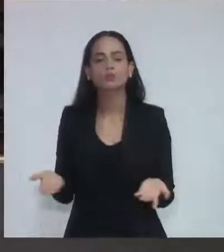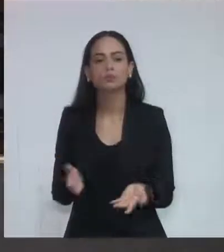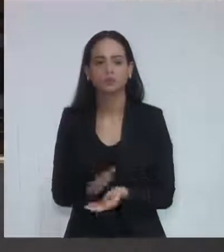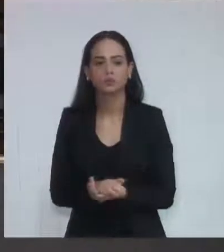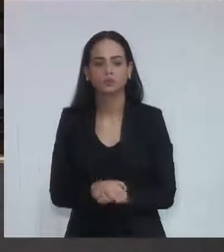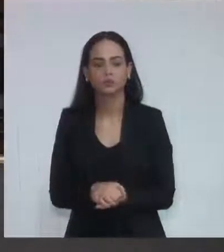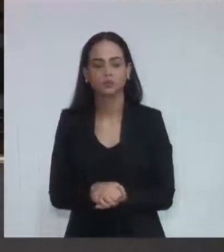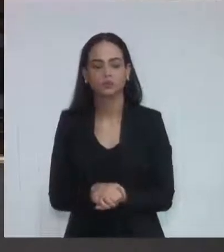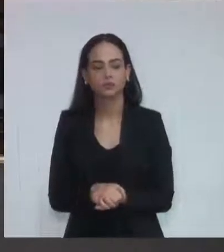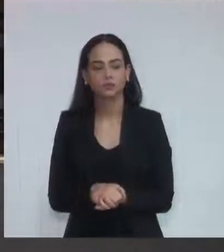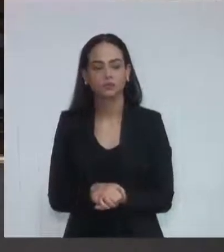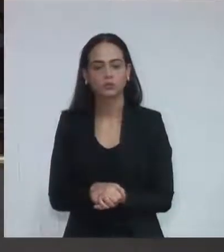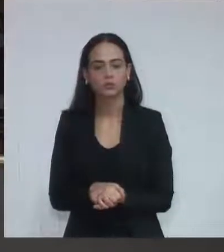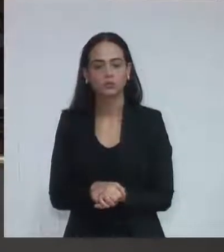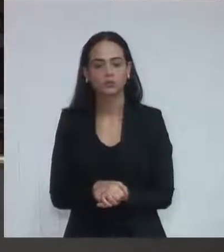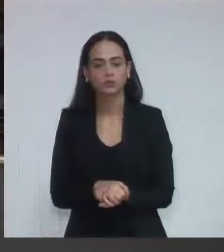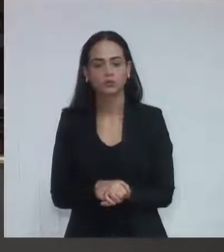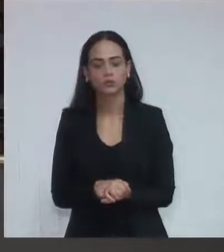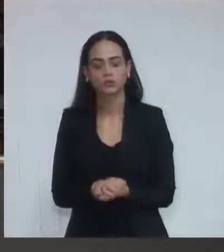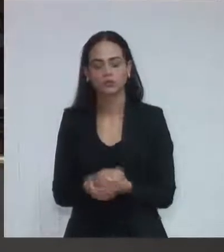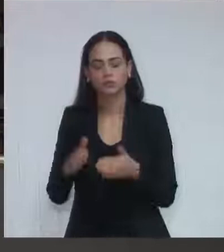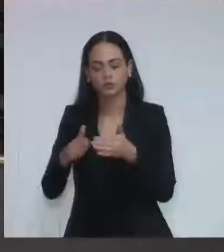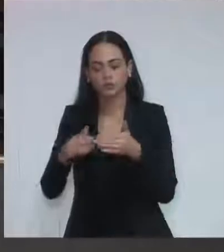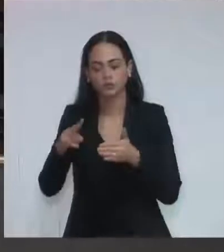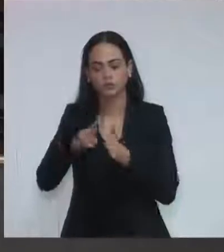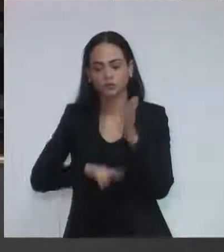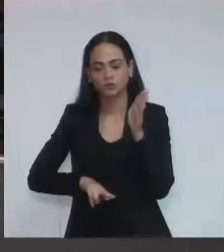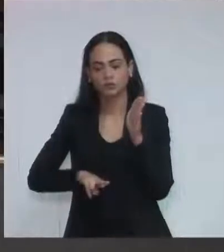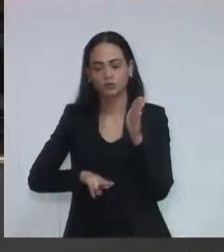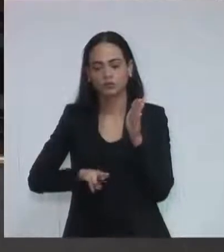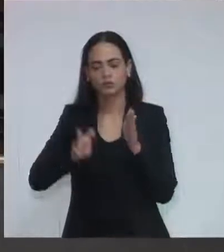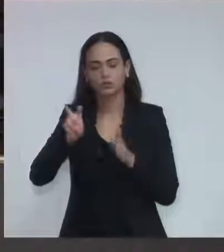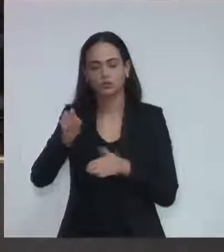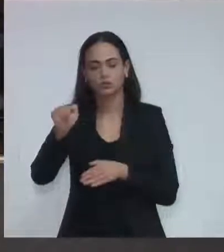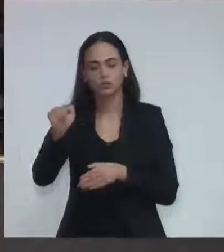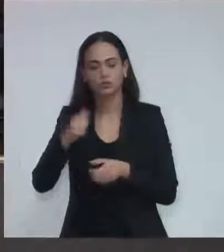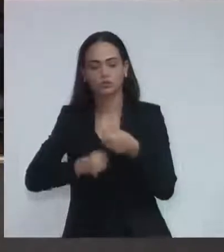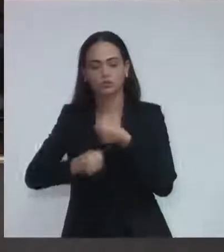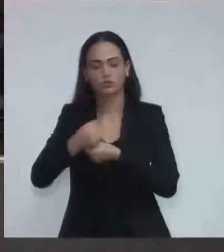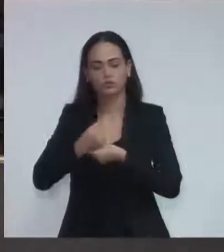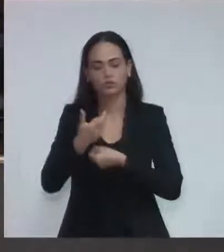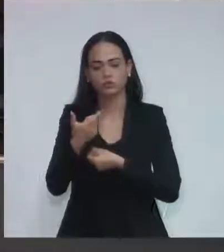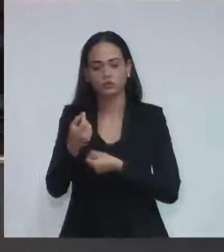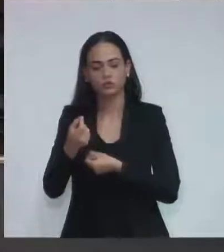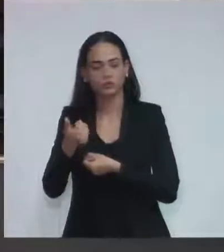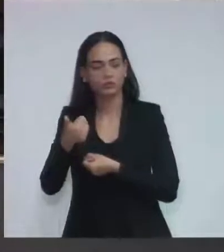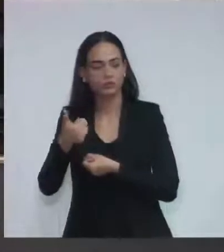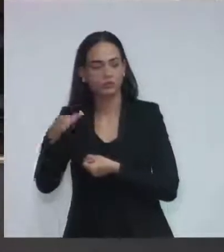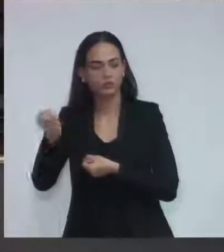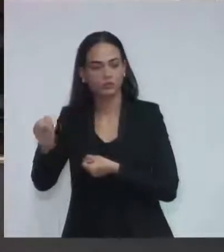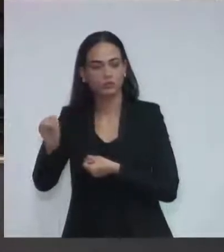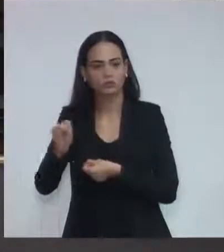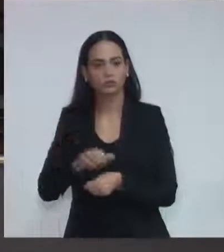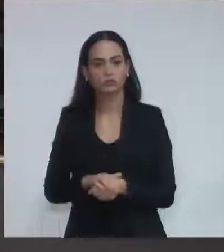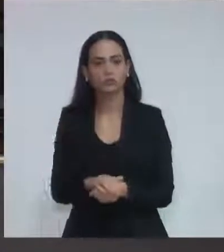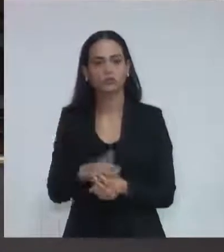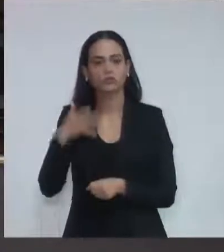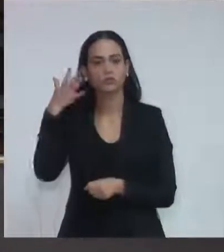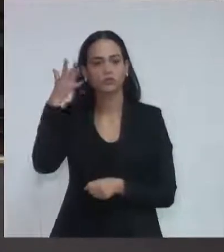Está em votação o requerimento número 57 de 2018. Se algumas das lideranças quiserem encaminhá-lo. Peço a palavra ao